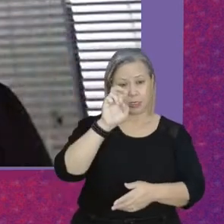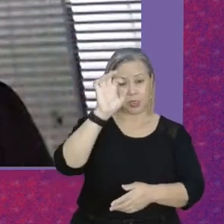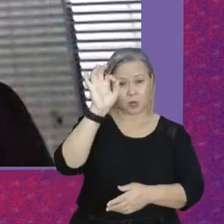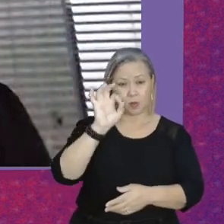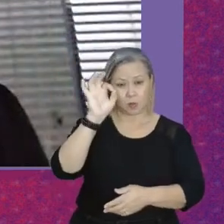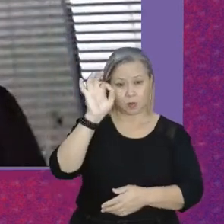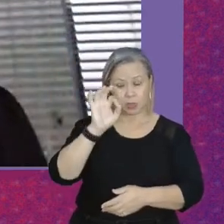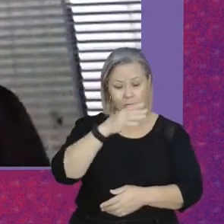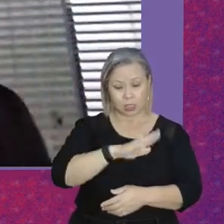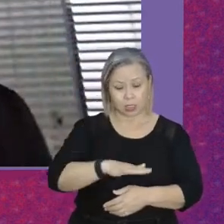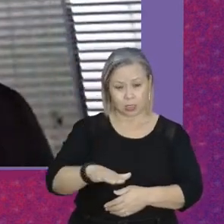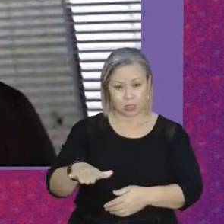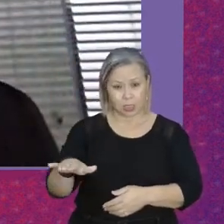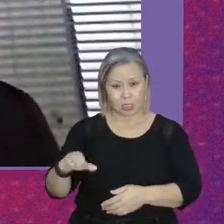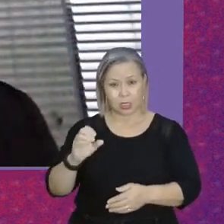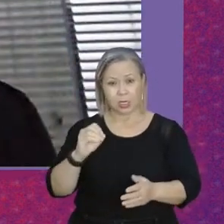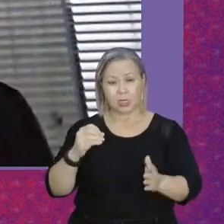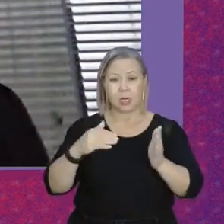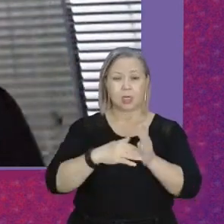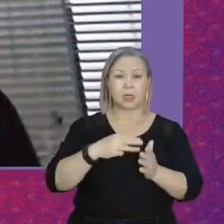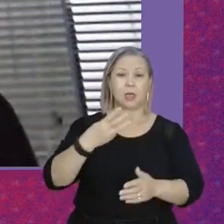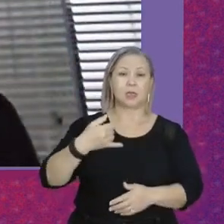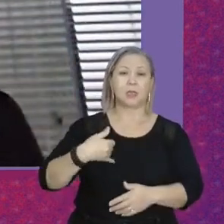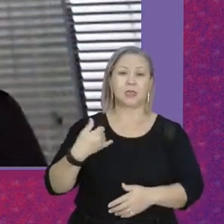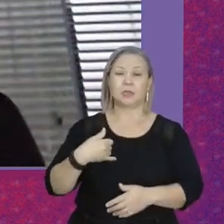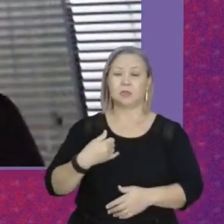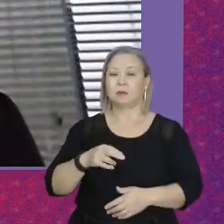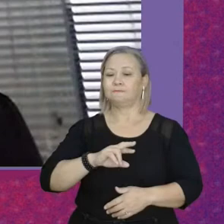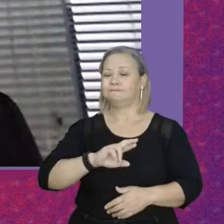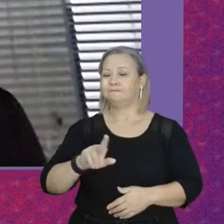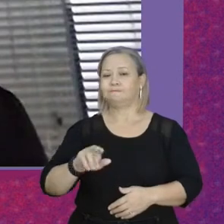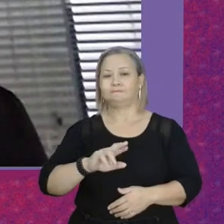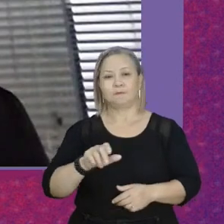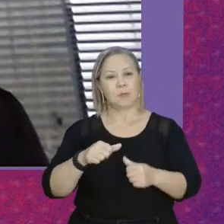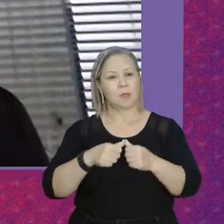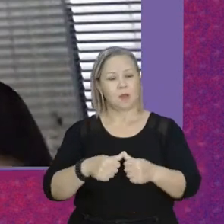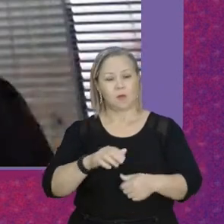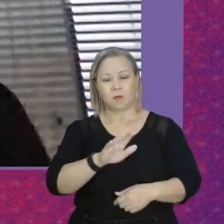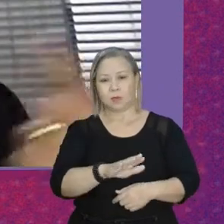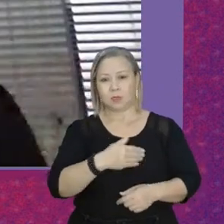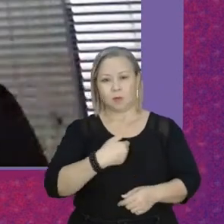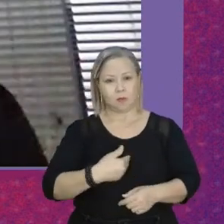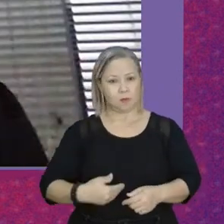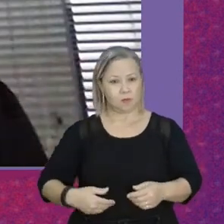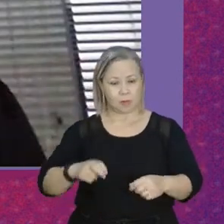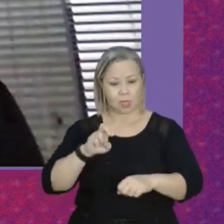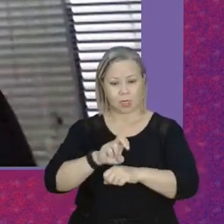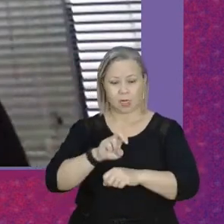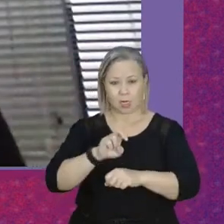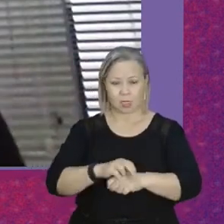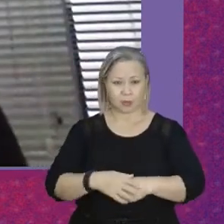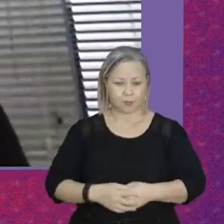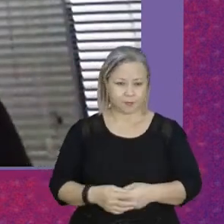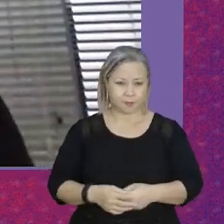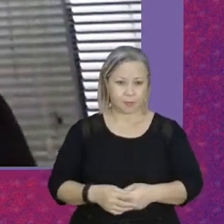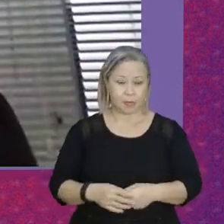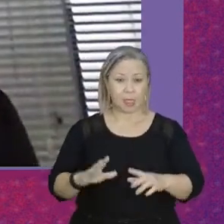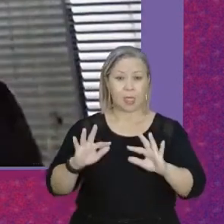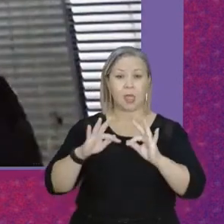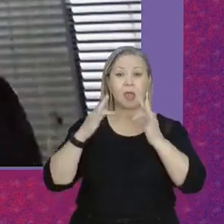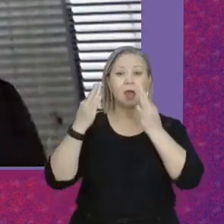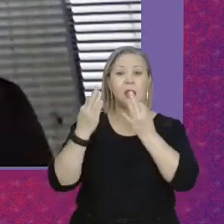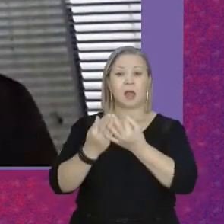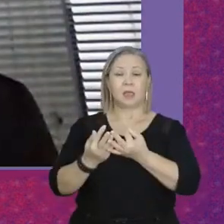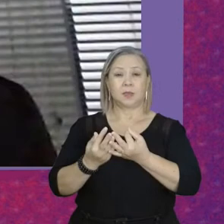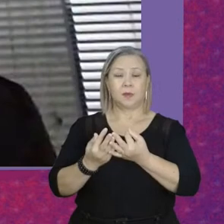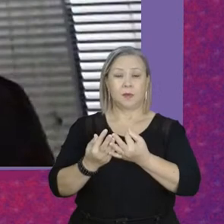75% das crianças de 0 a 3 anos não estão nas creches públicas, né? Das famílias monoparentais,